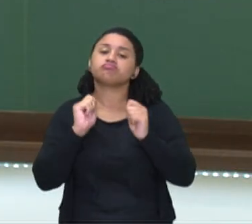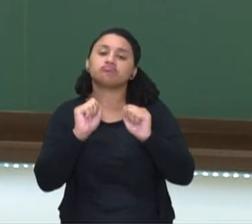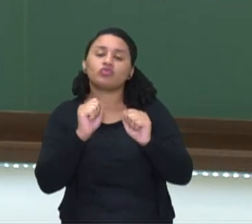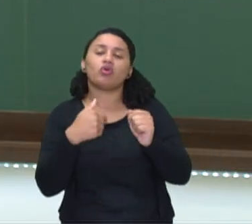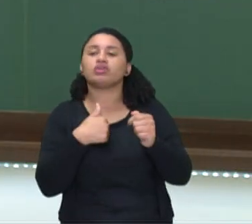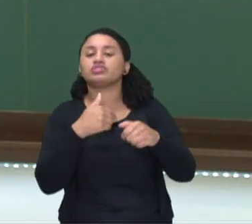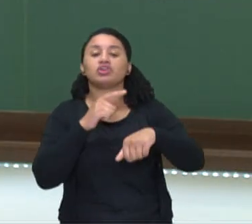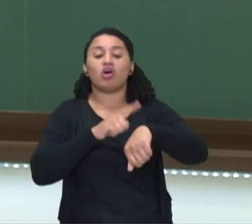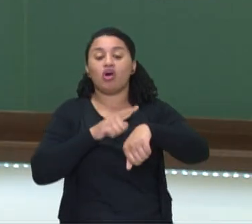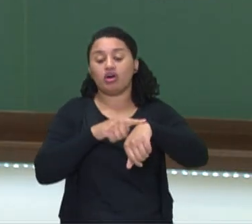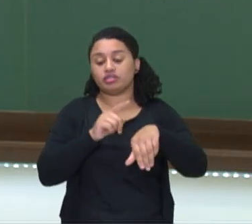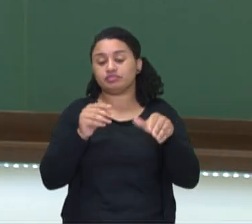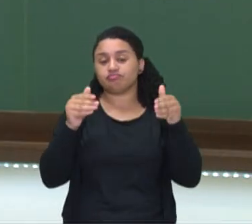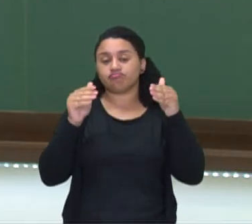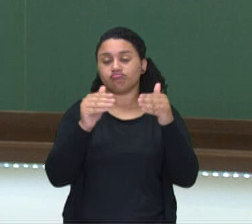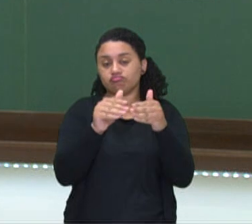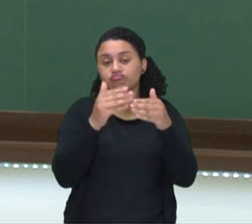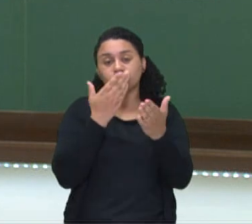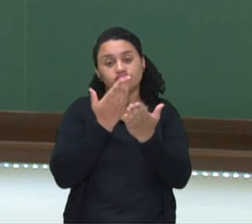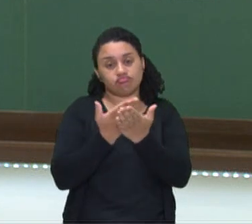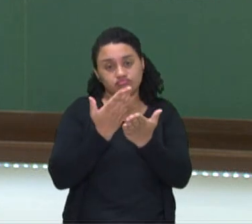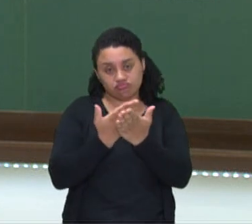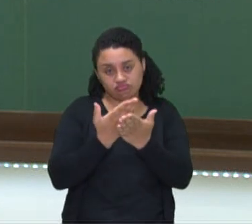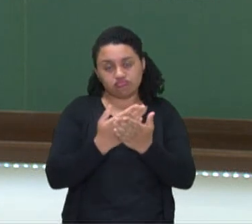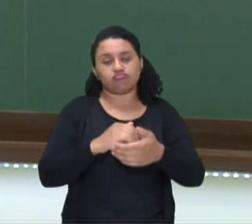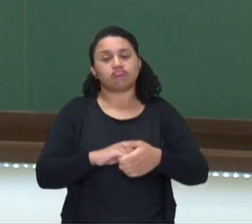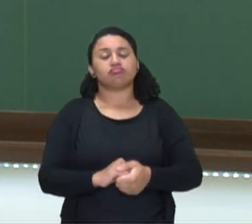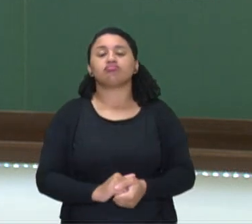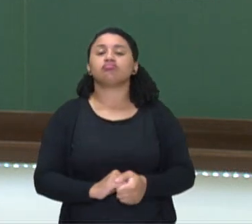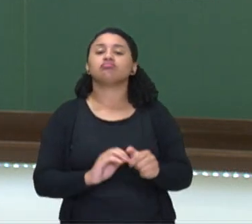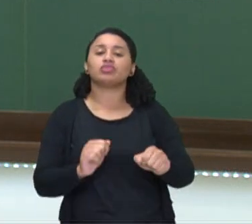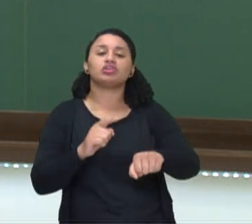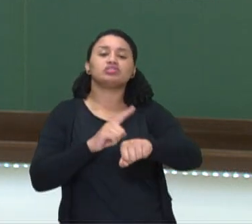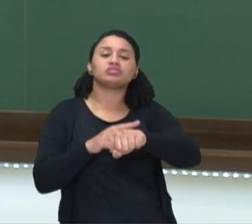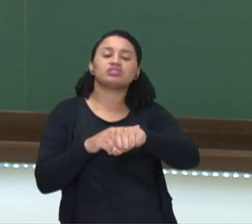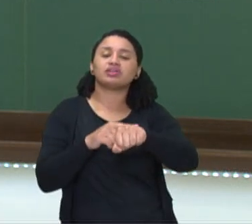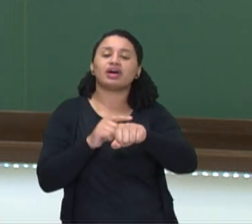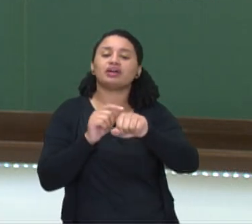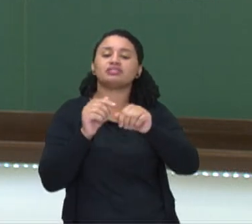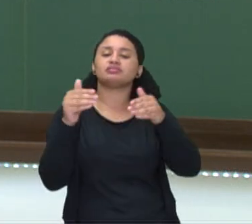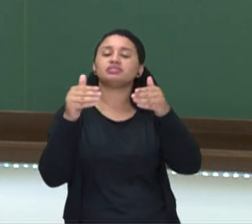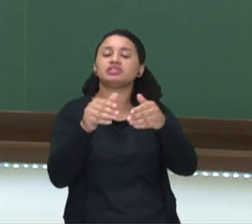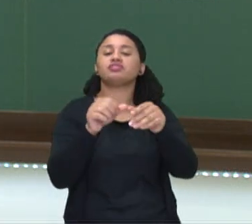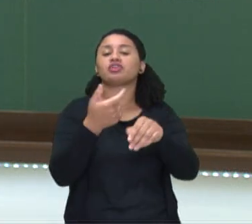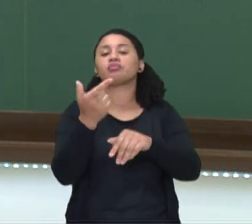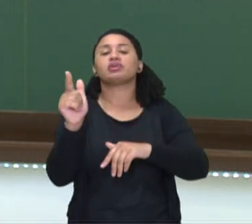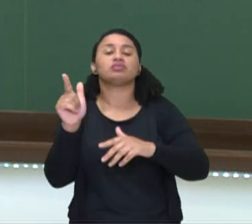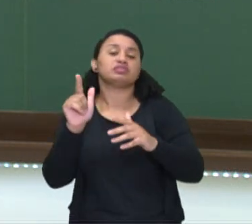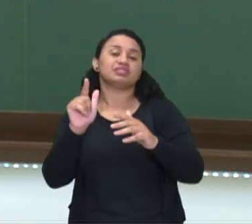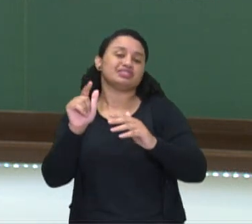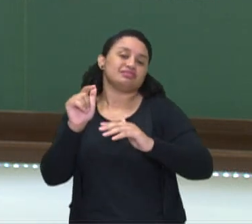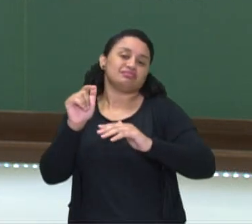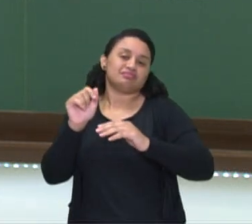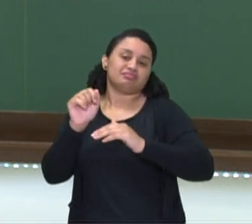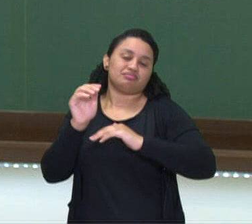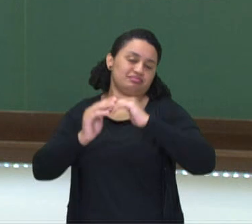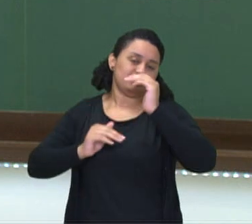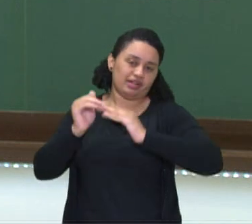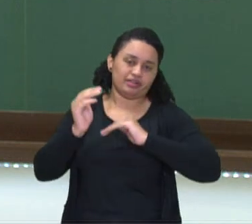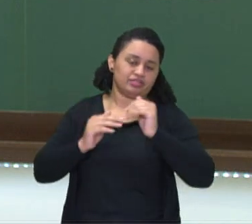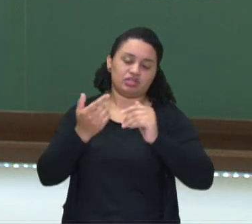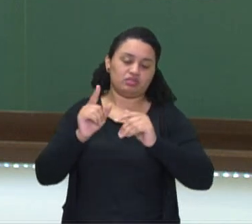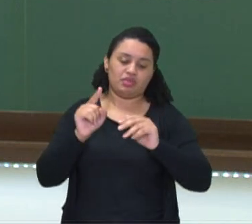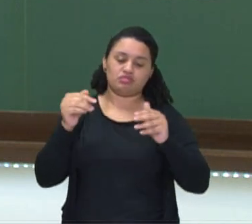colocar horários específicos para os seus estudos, horários específicos para outras atividades que não têm a ver com o